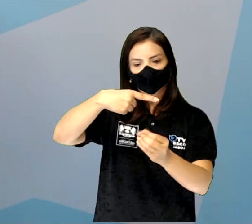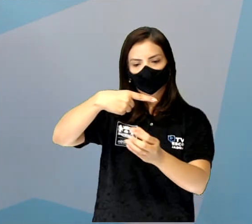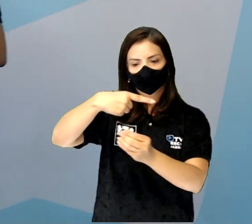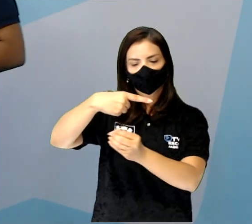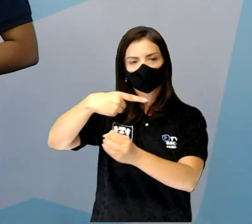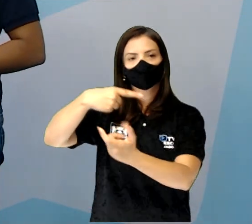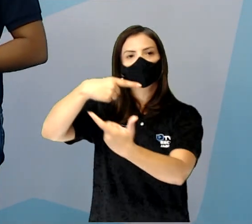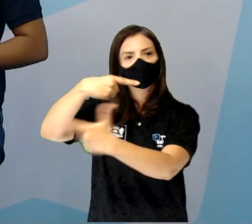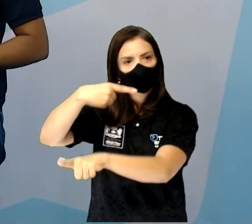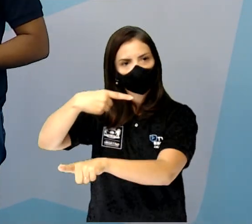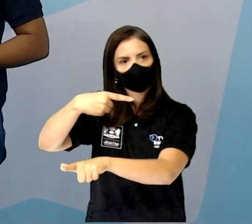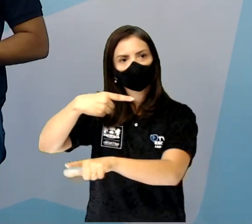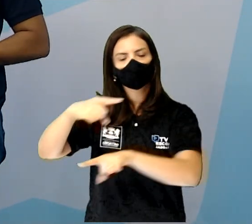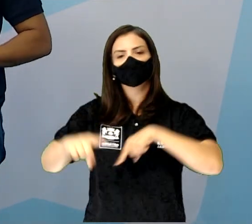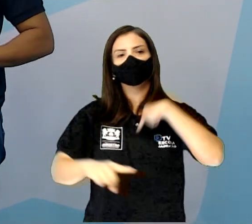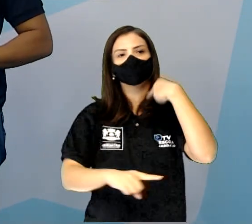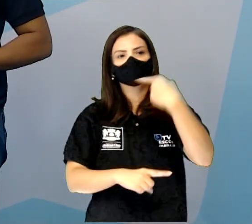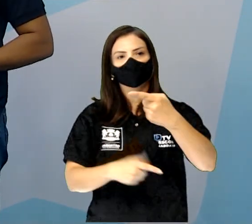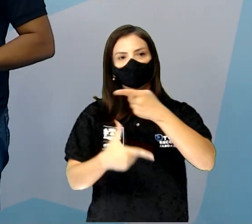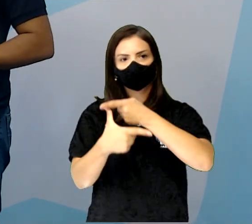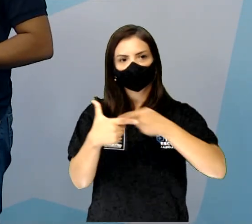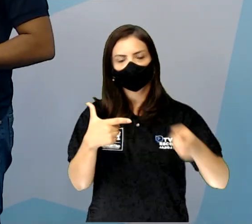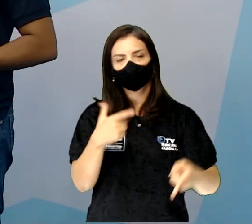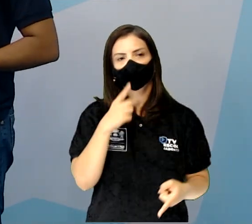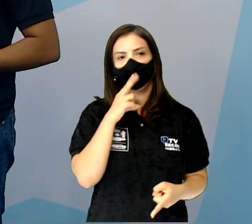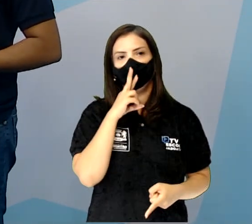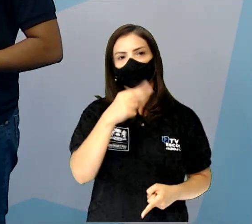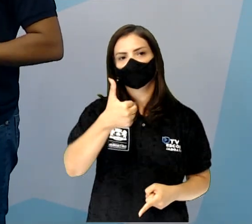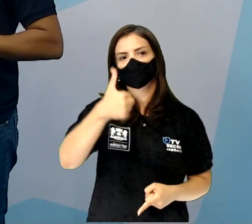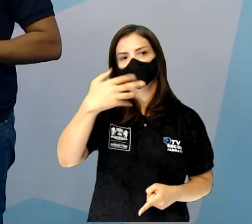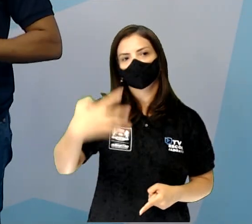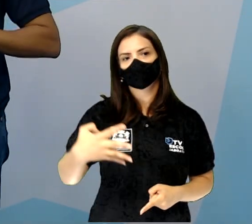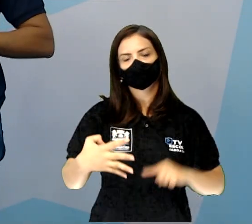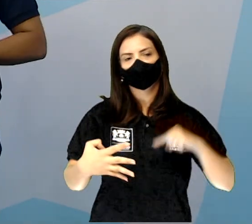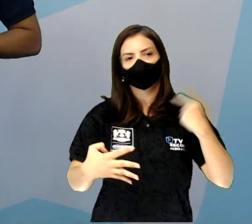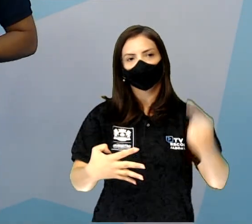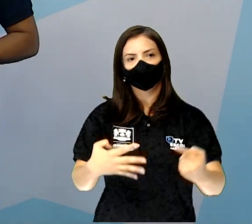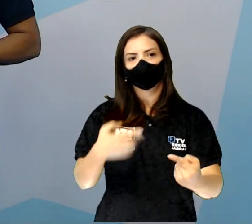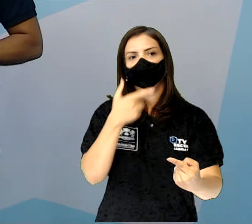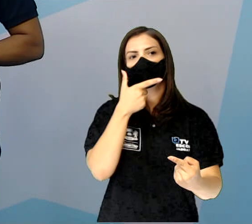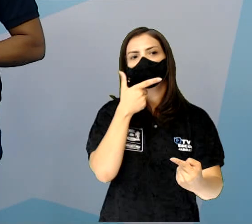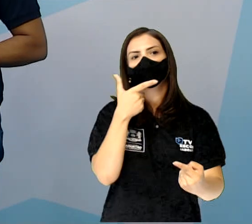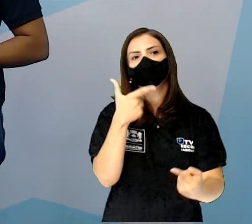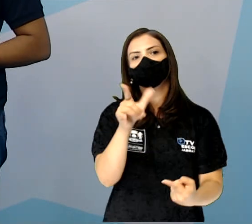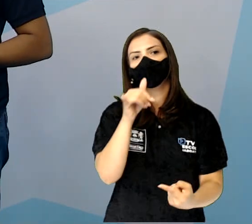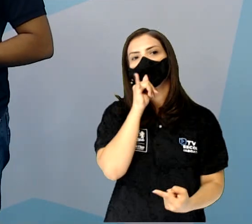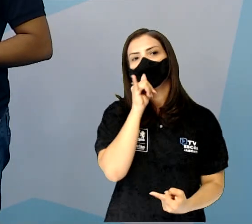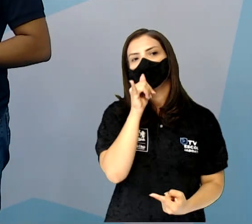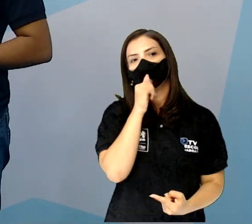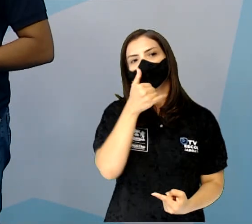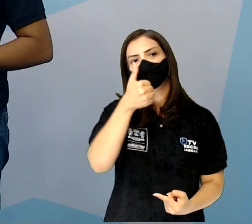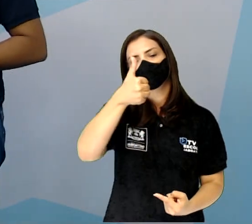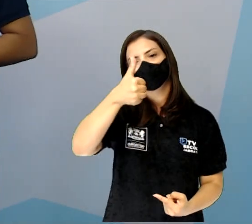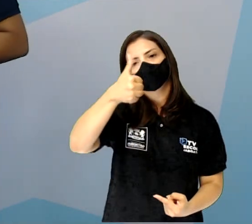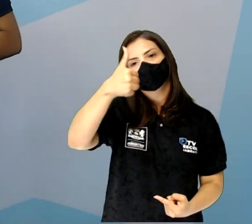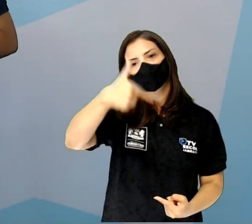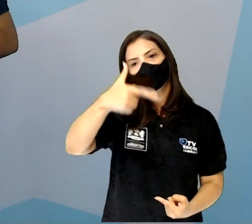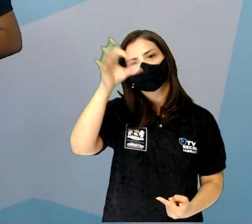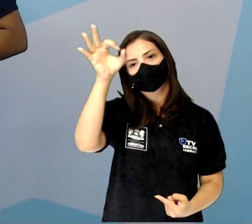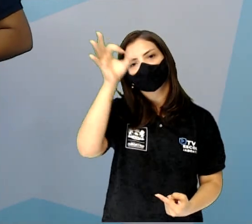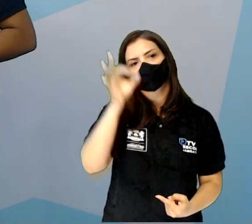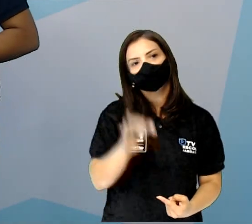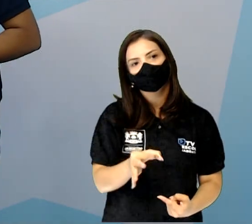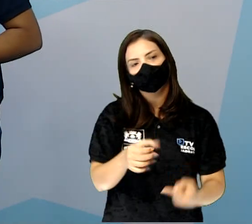divide, que vai dar 14. Somente isso. Um outro exemplo. 12% de 48. Mesma coisinha, ó.